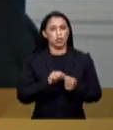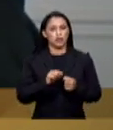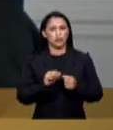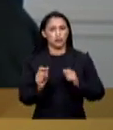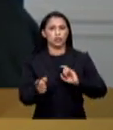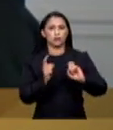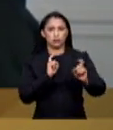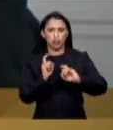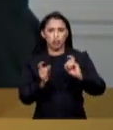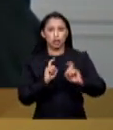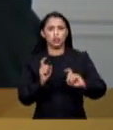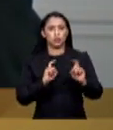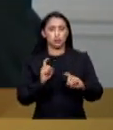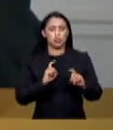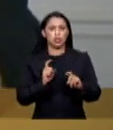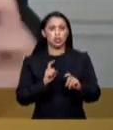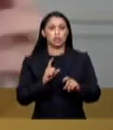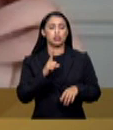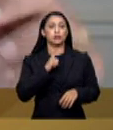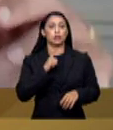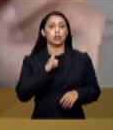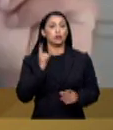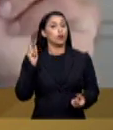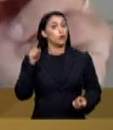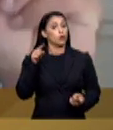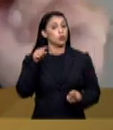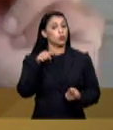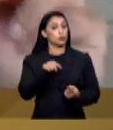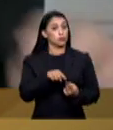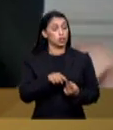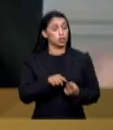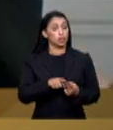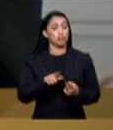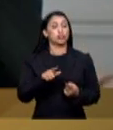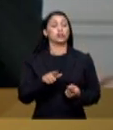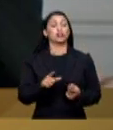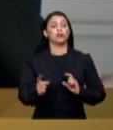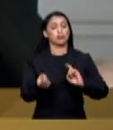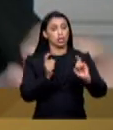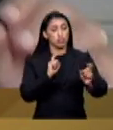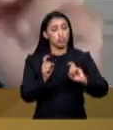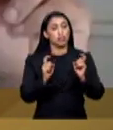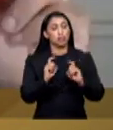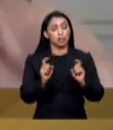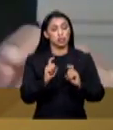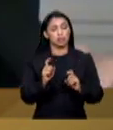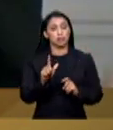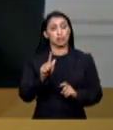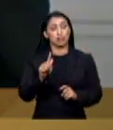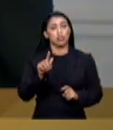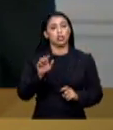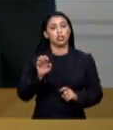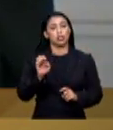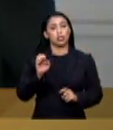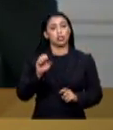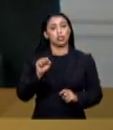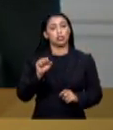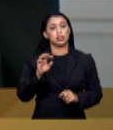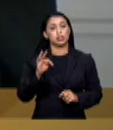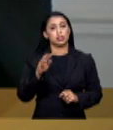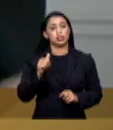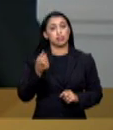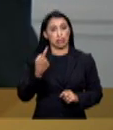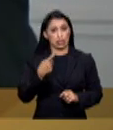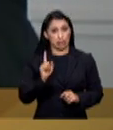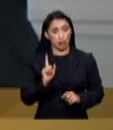na realidade, eles direcionam-se, por isso se coloca atos de gestão unicamente. Esses atos de gestão, eles